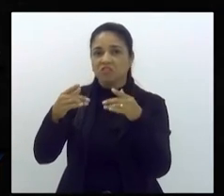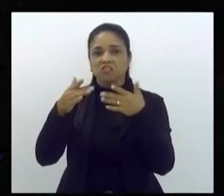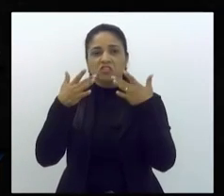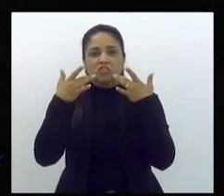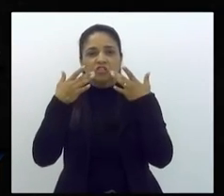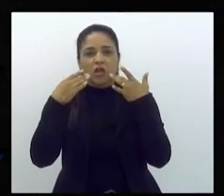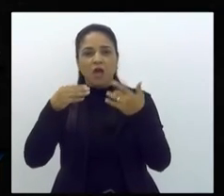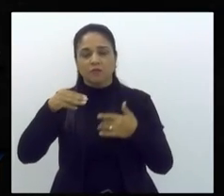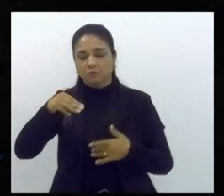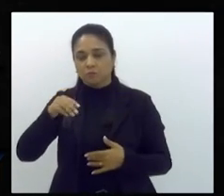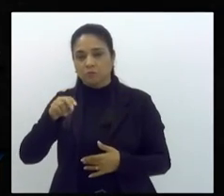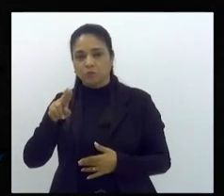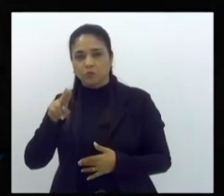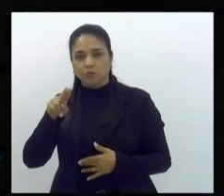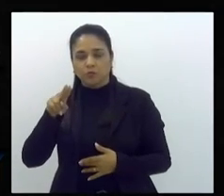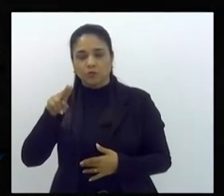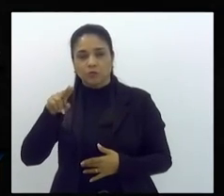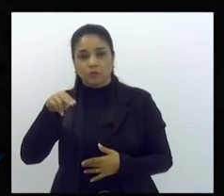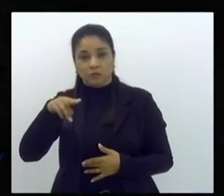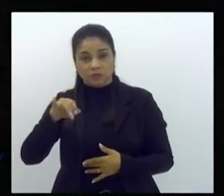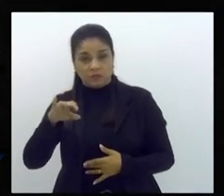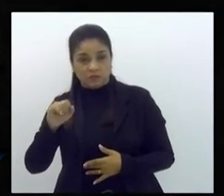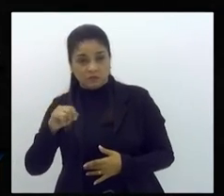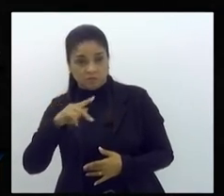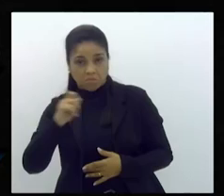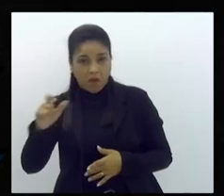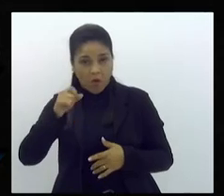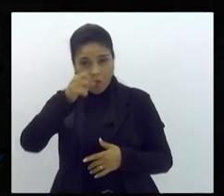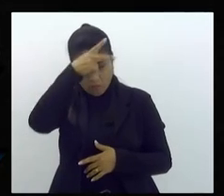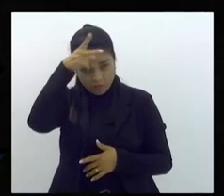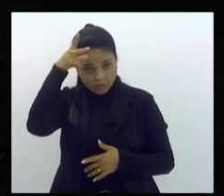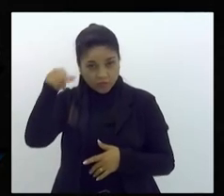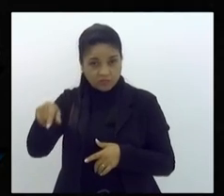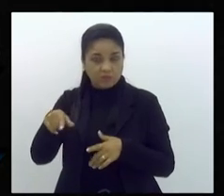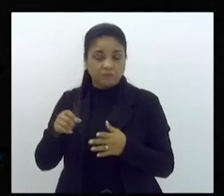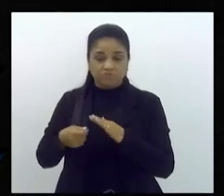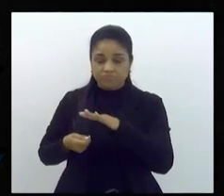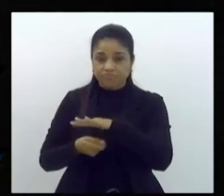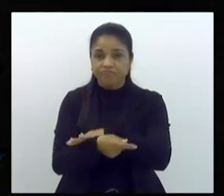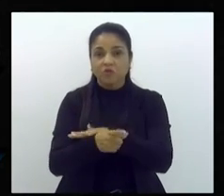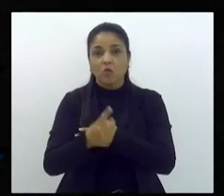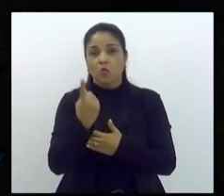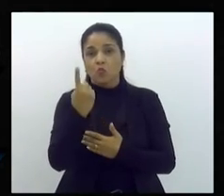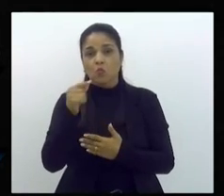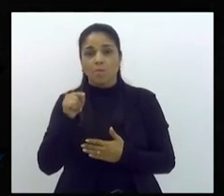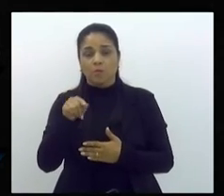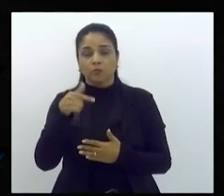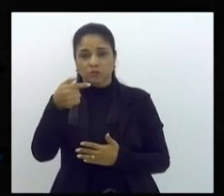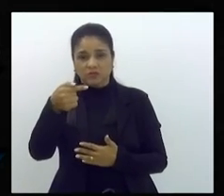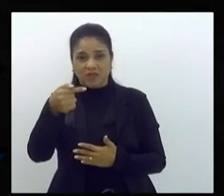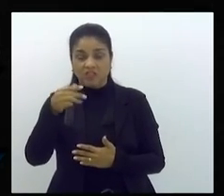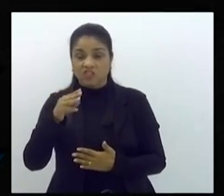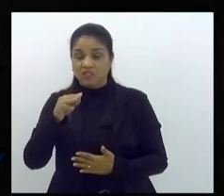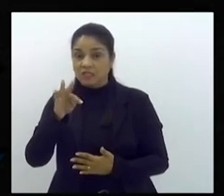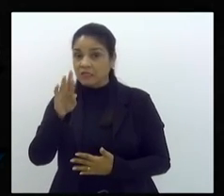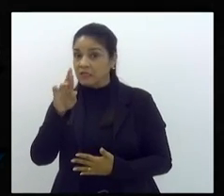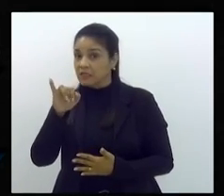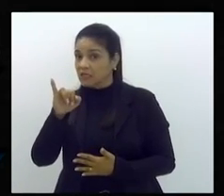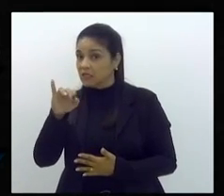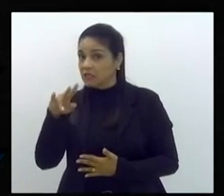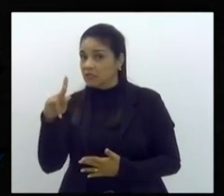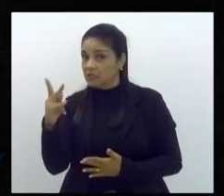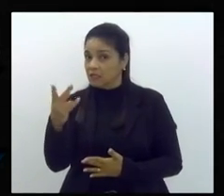teatro municipal ao todo estão previstas de investimentos em torno de 1.7 trilhão de reais